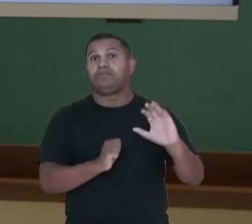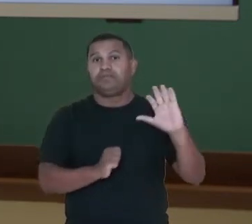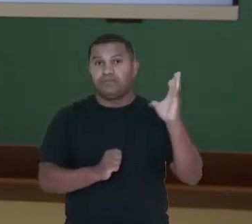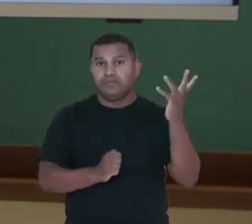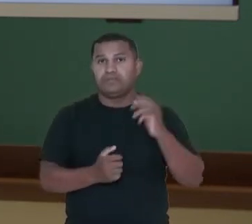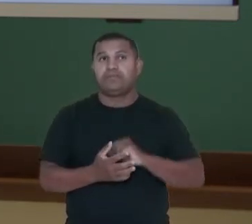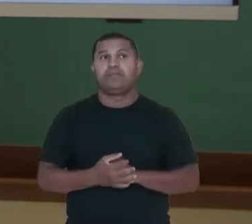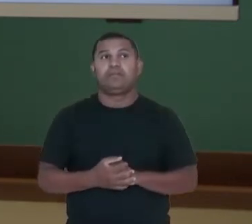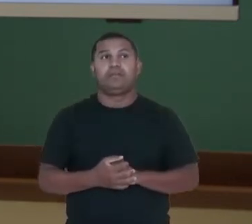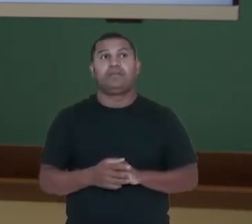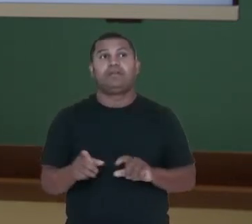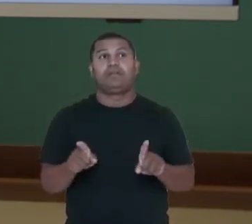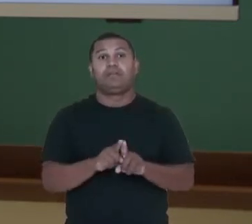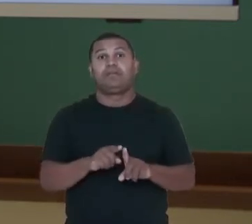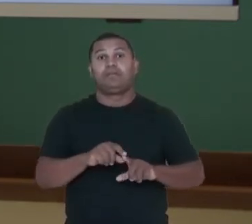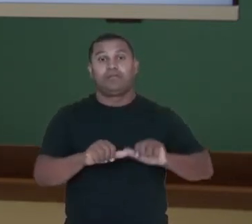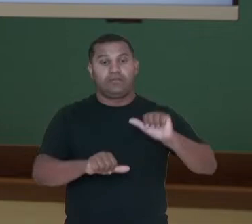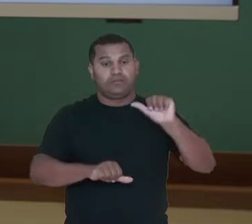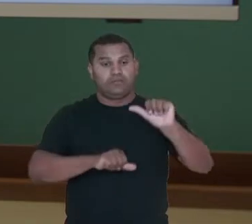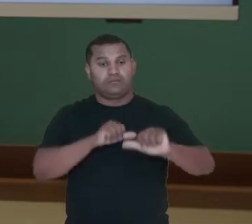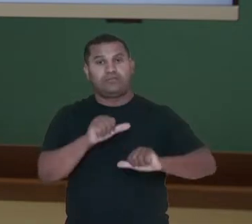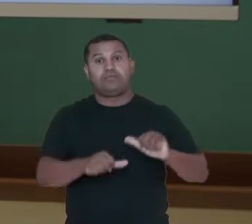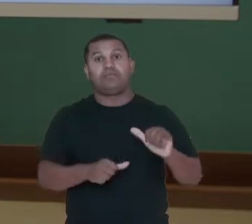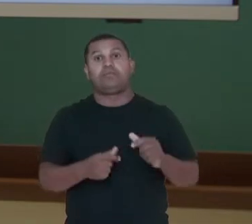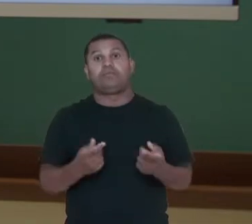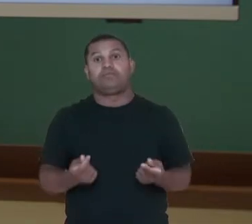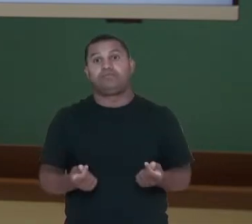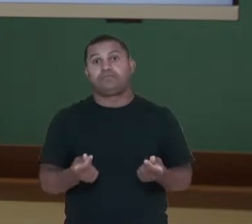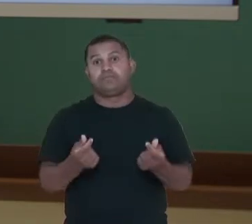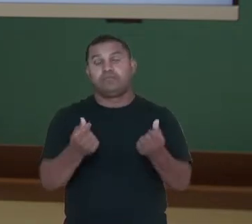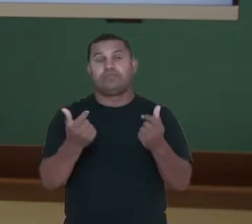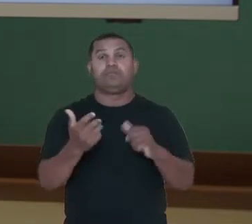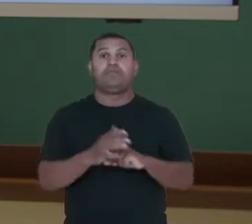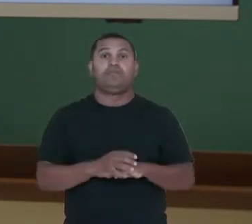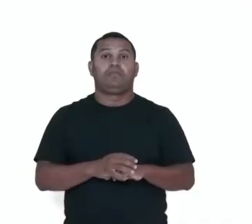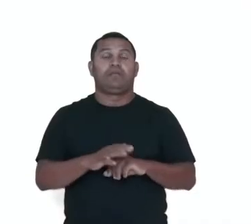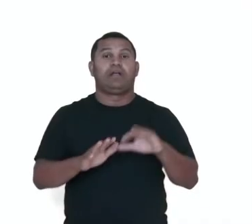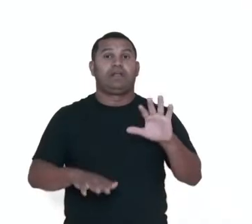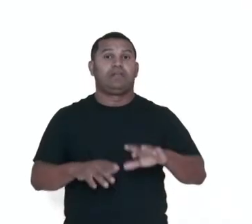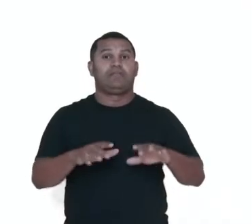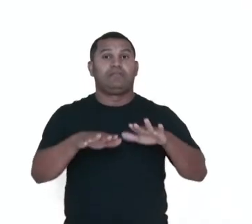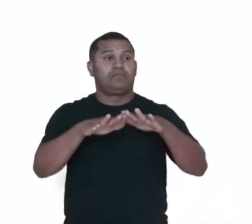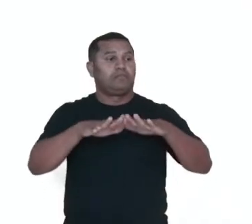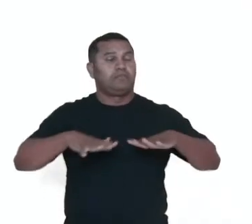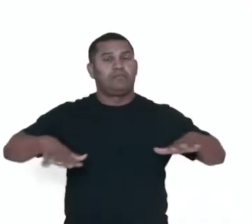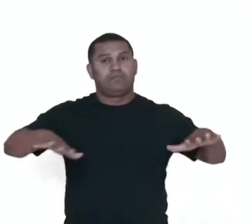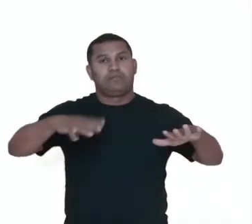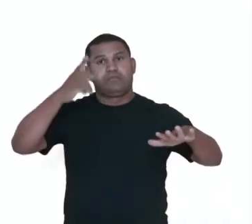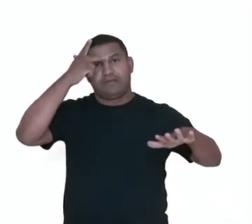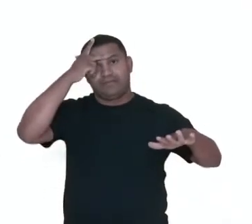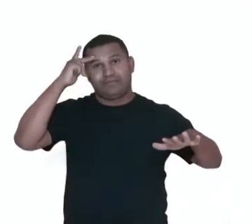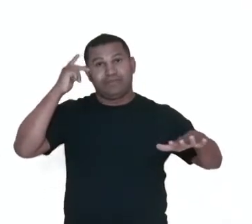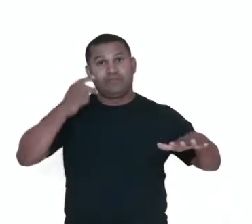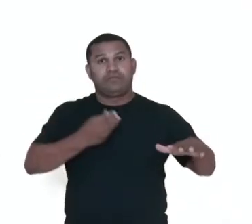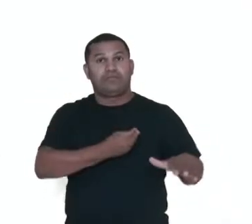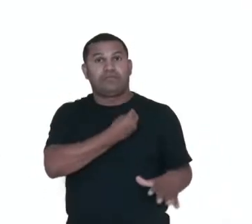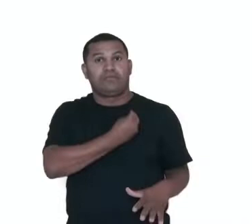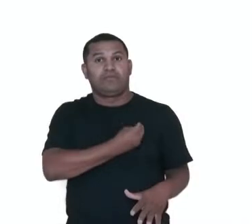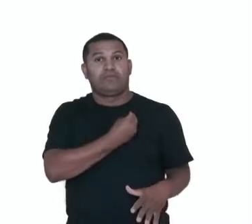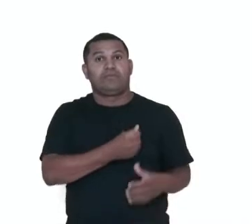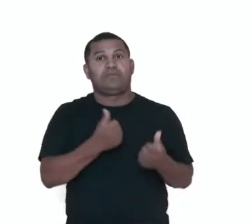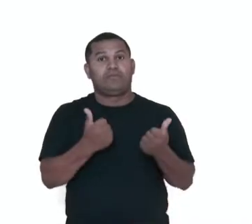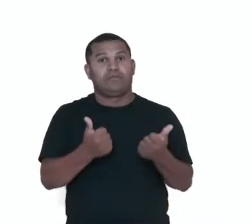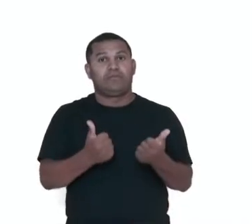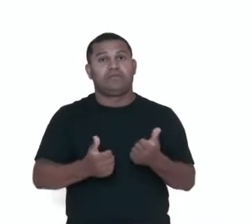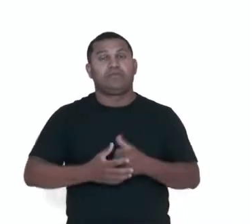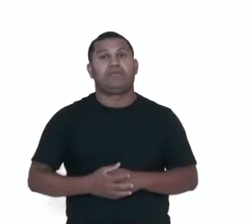O desenvolvimento econômico, a demografia, comportamento humano. Então, por exemplo,